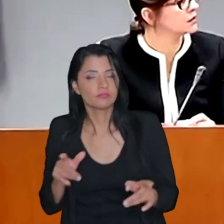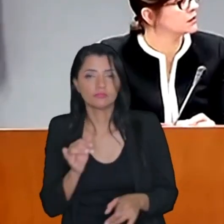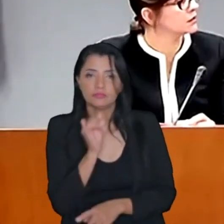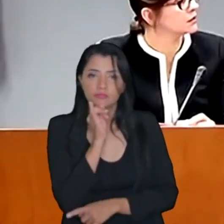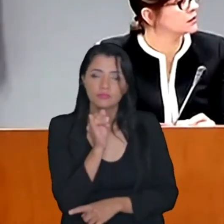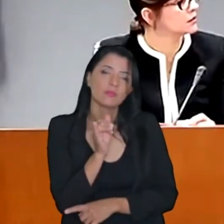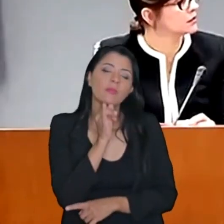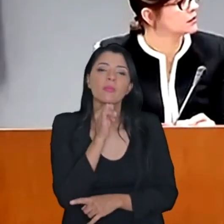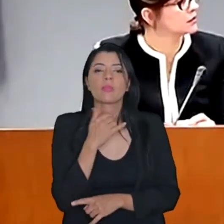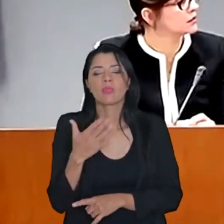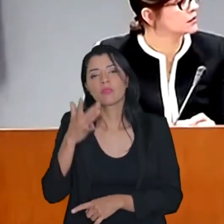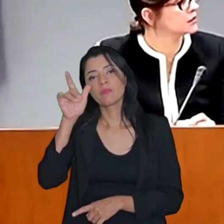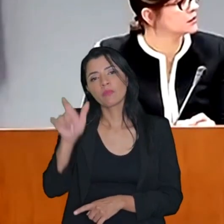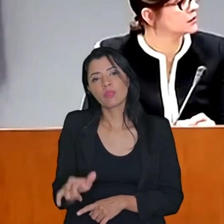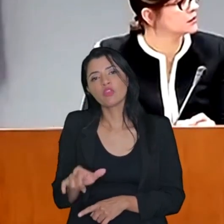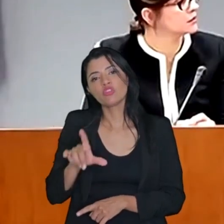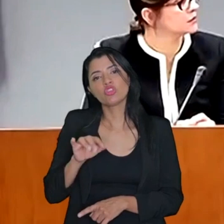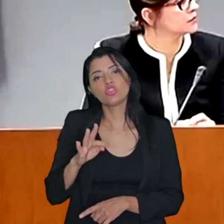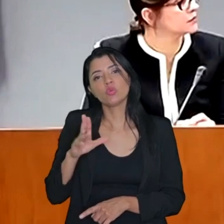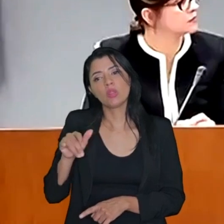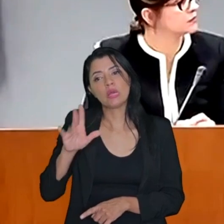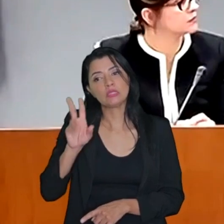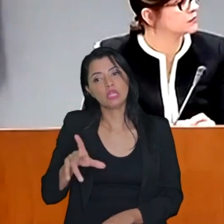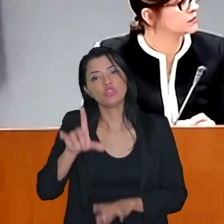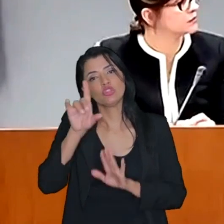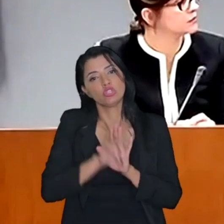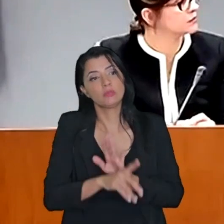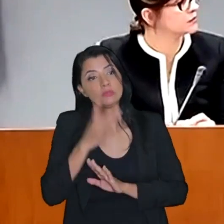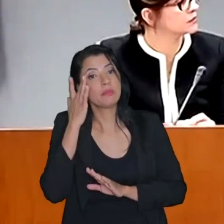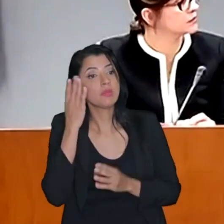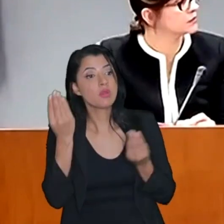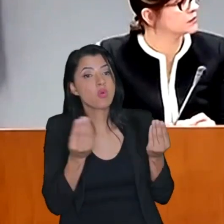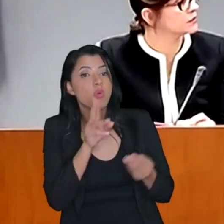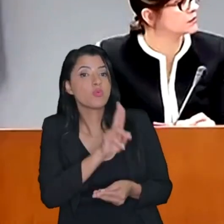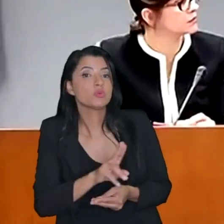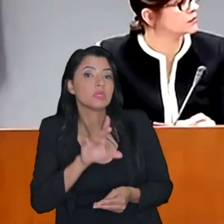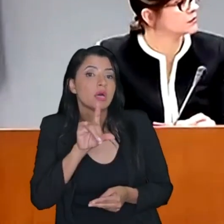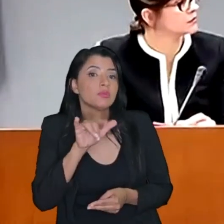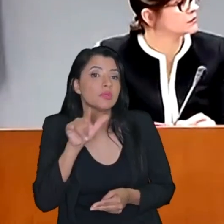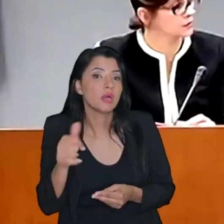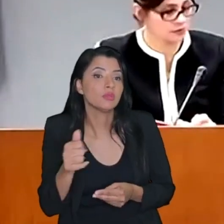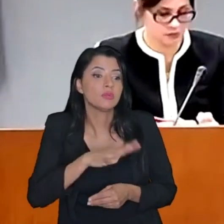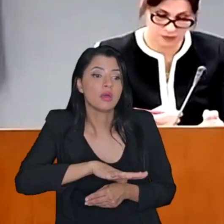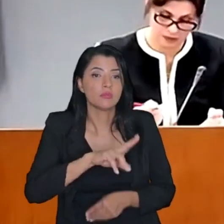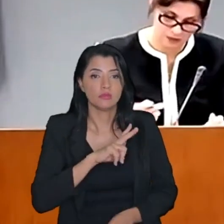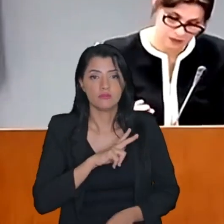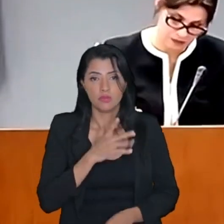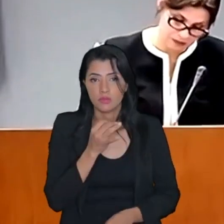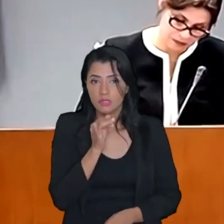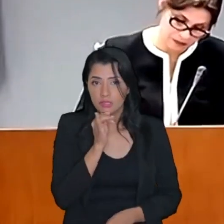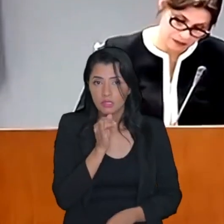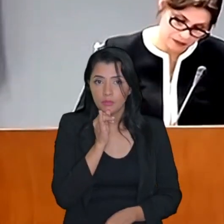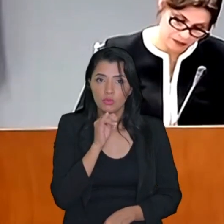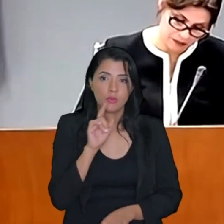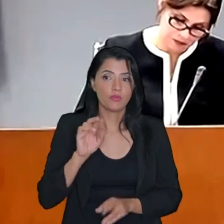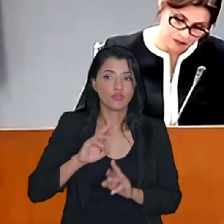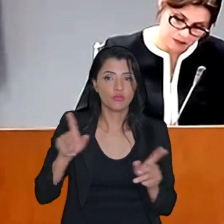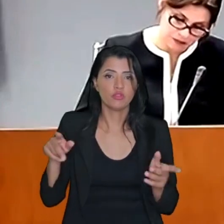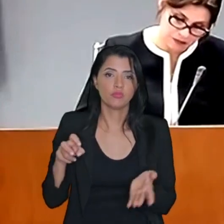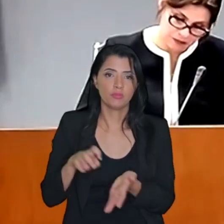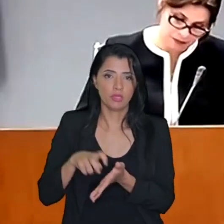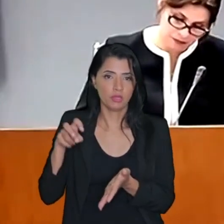Por exemplo, o titular tem sempre direito a saber que os dados foram tratados no âmbito privado, vamos dizer assim, ou não